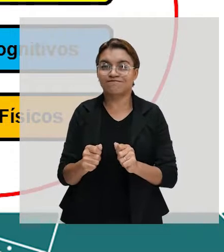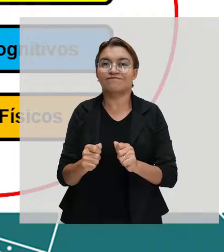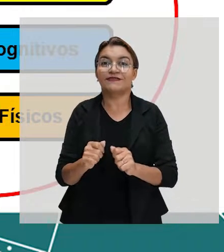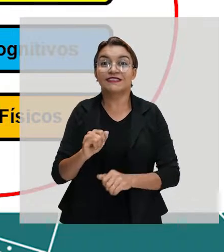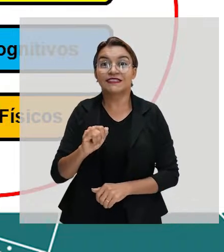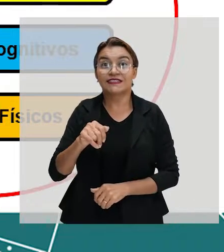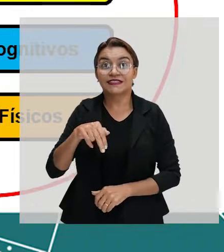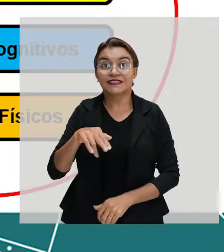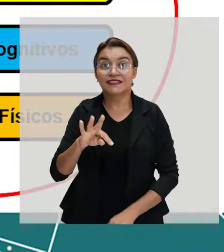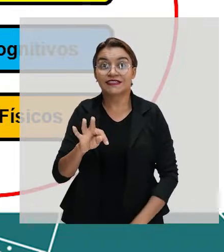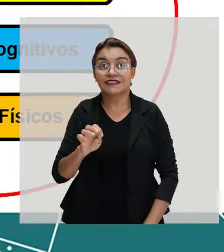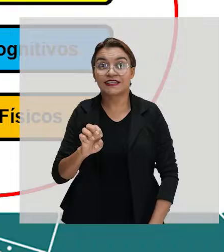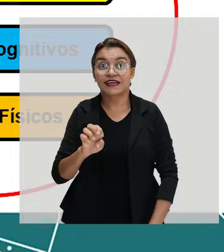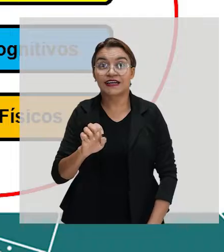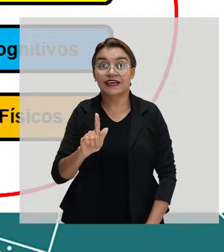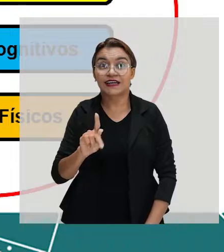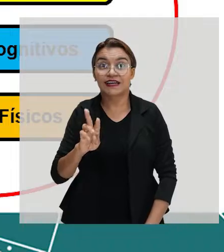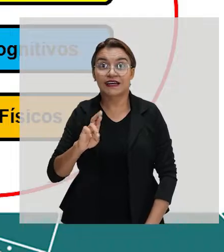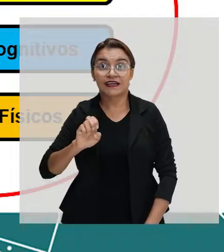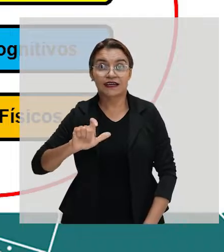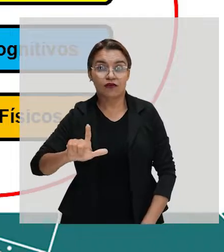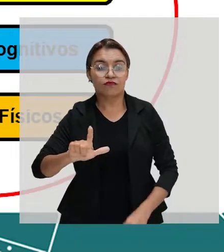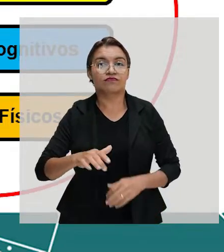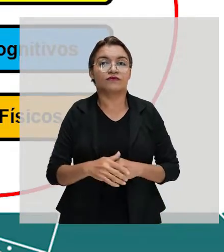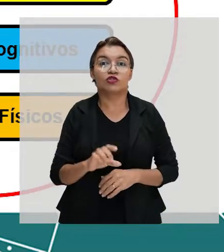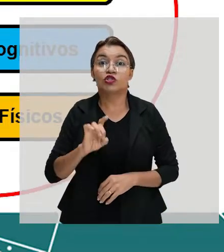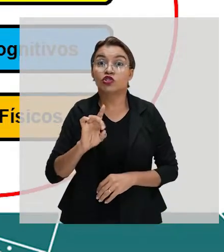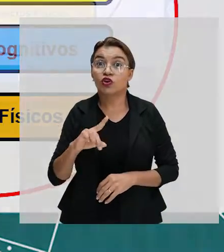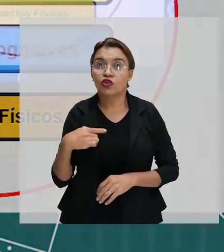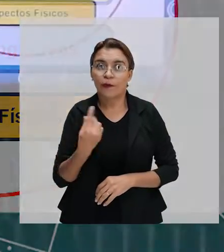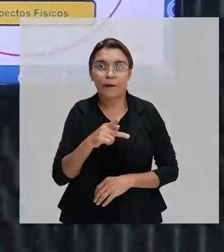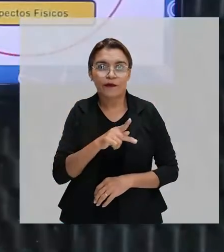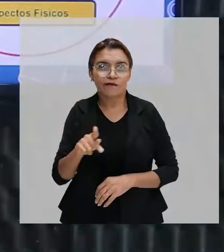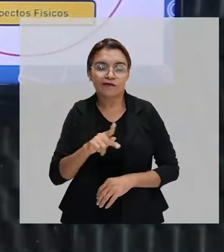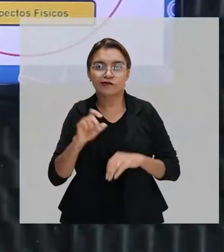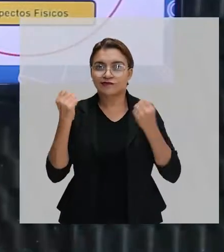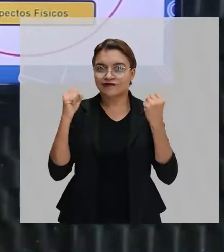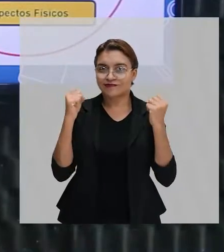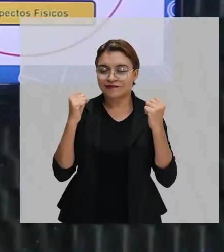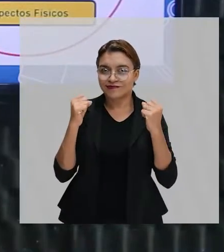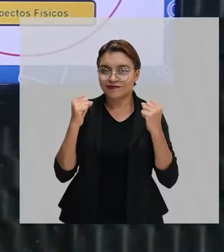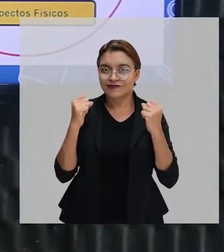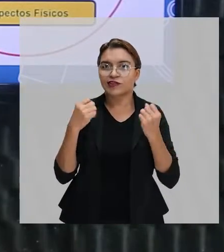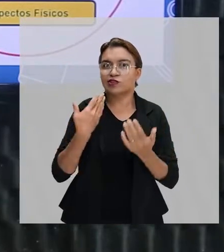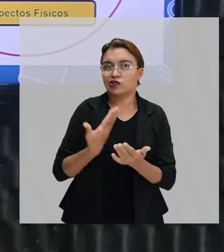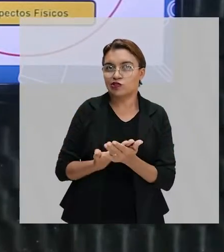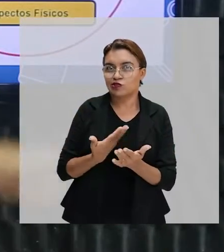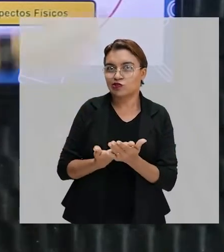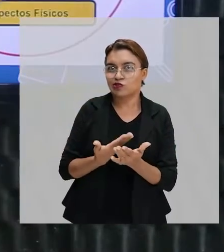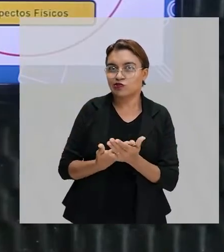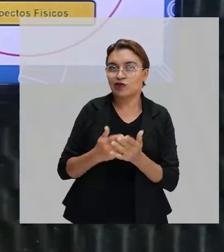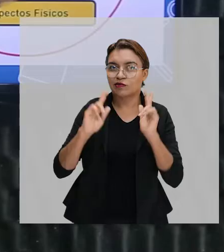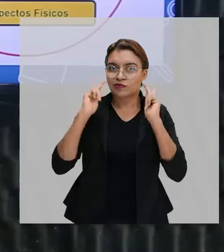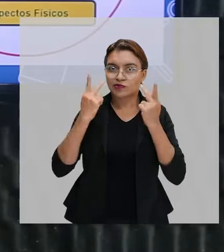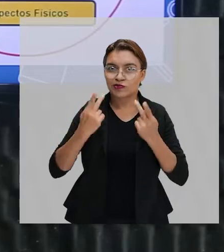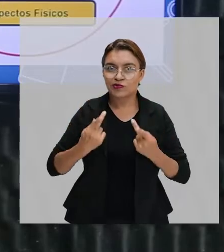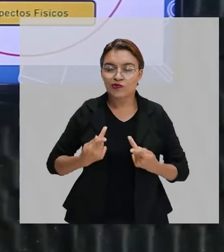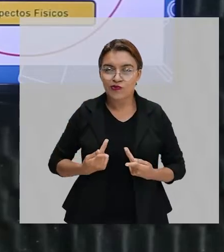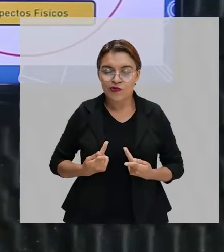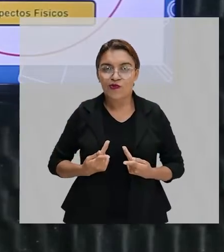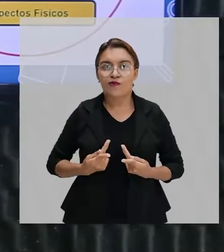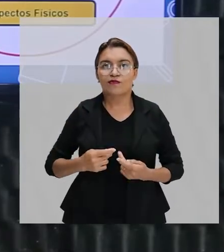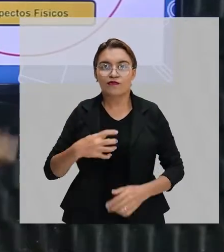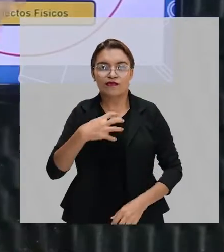integral somente nós professores de educação física trabalhamos o indivíduo de forma integral